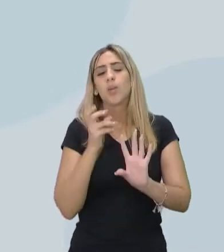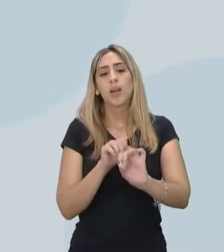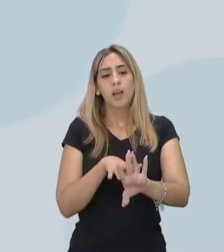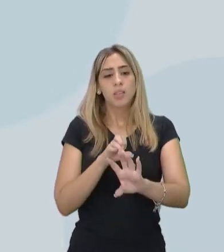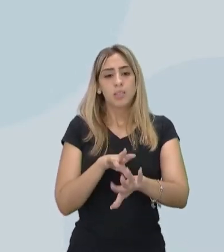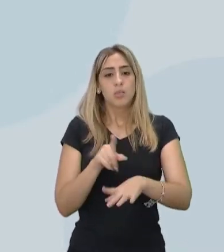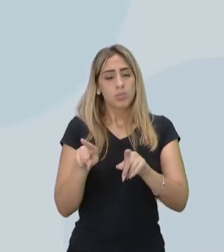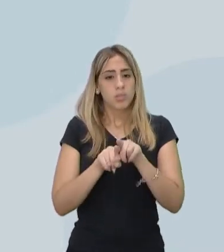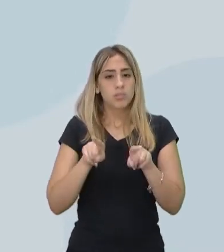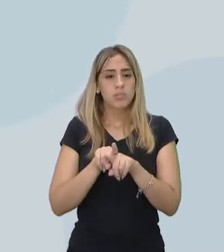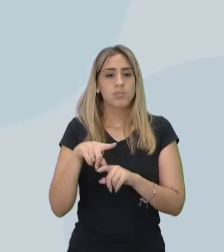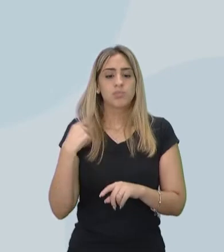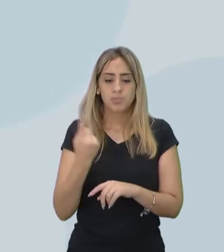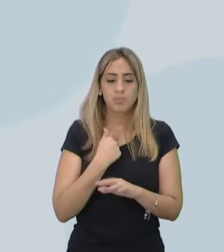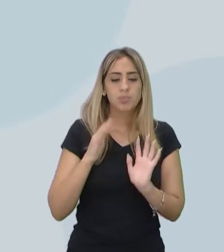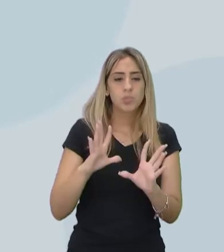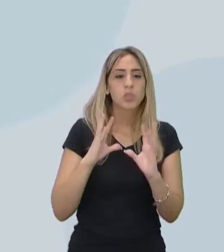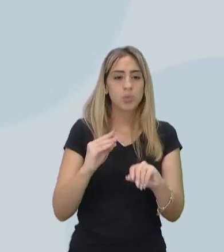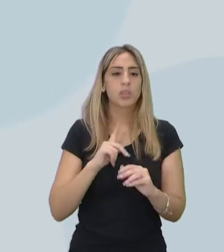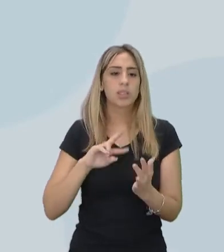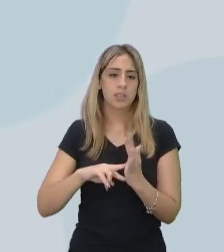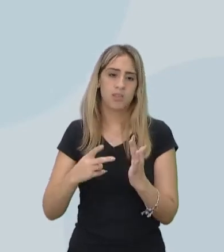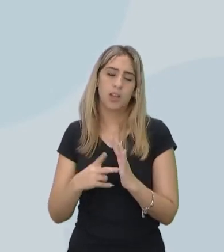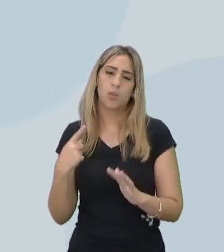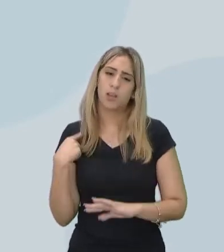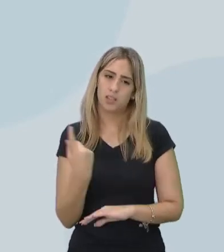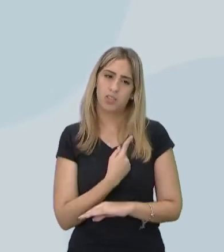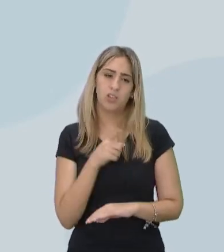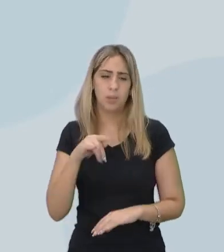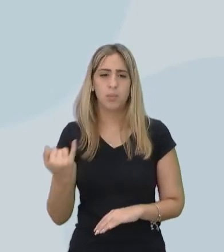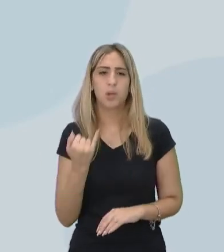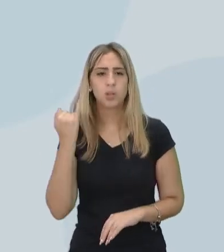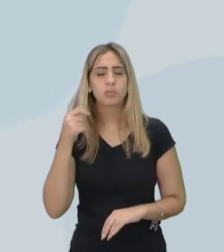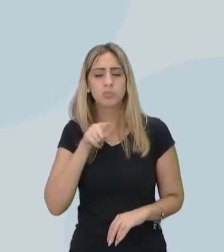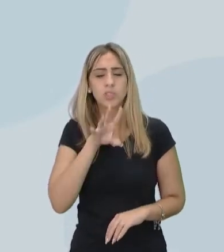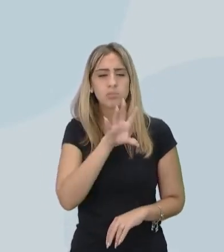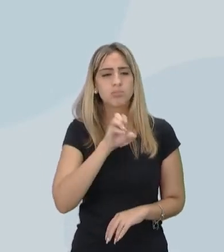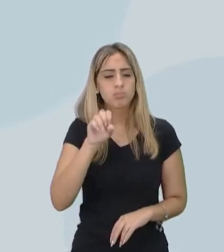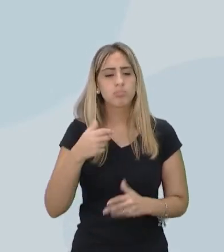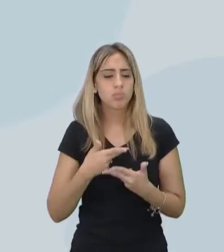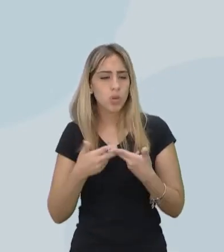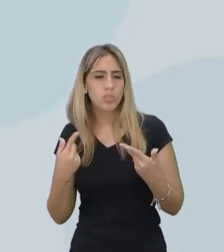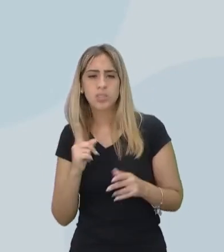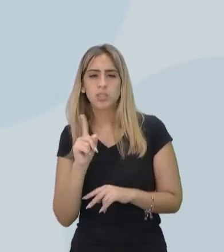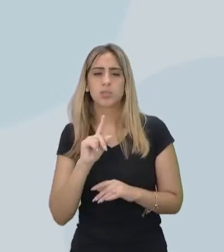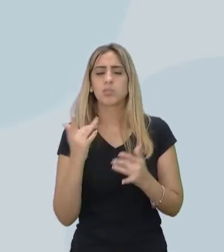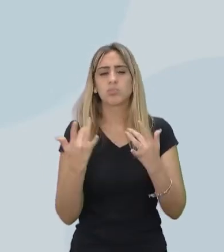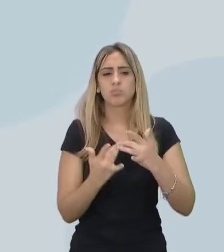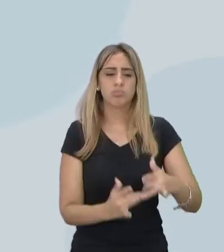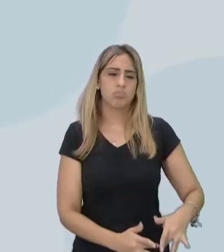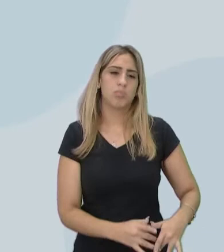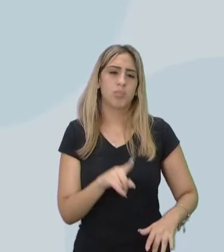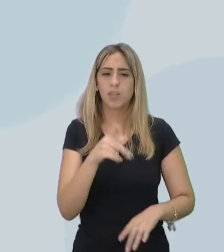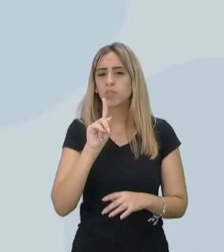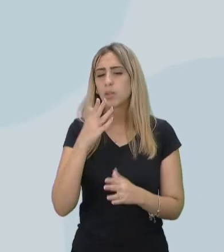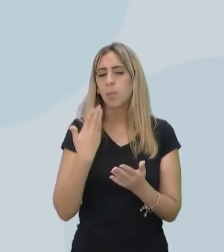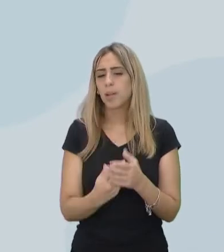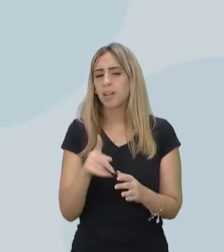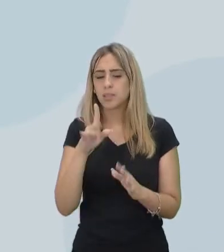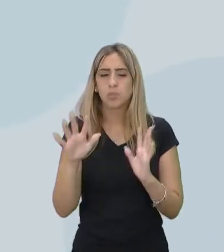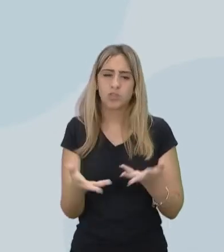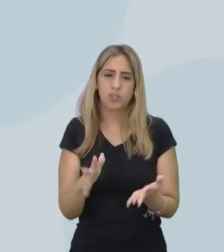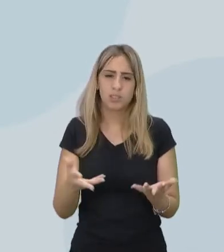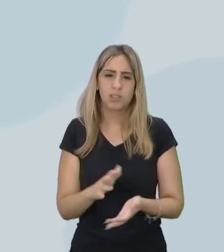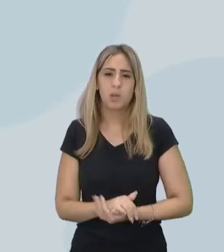a gente só aprende aquilo que tem significado pra gente também. Verdade. Então é importante que você busque coisas que não sejam utópicas, né? Pra você não perder essa